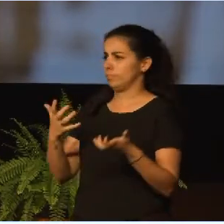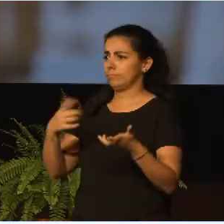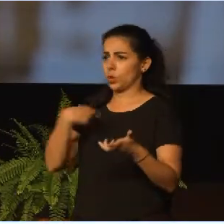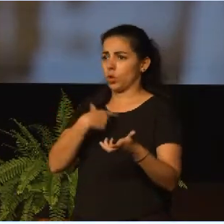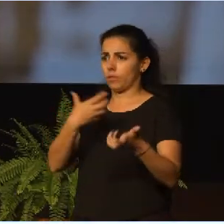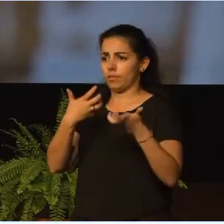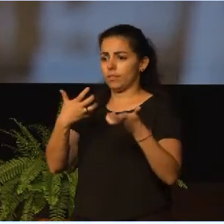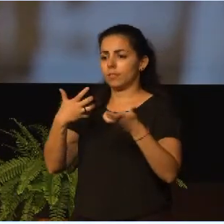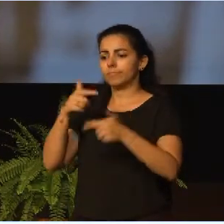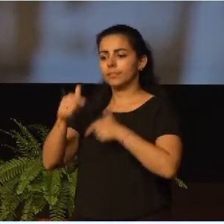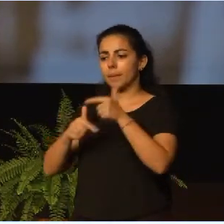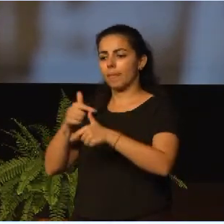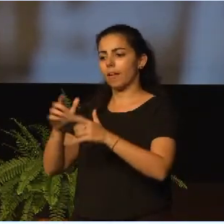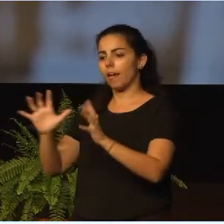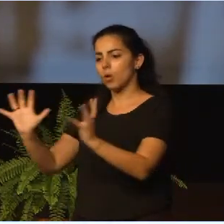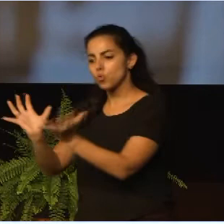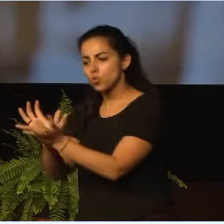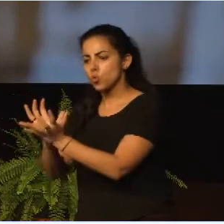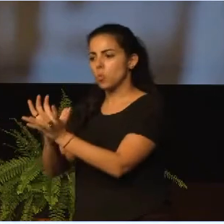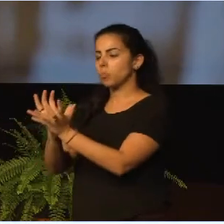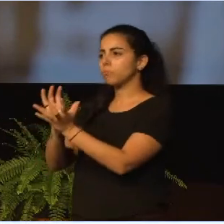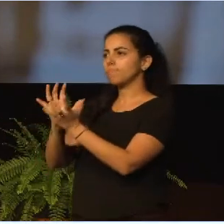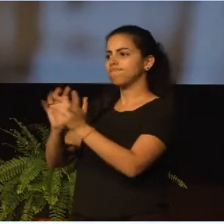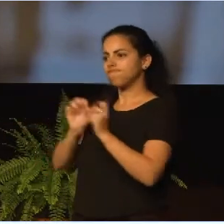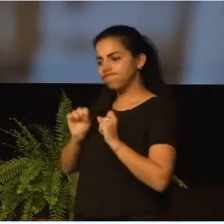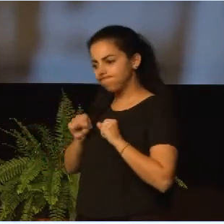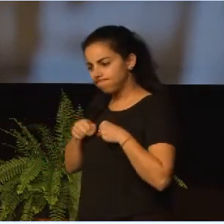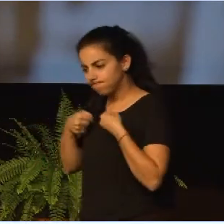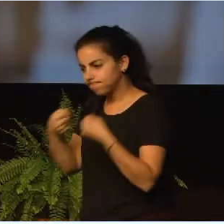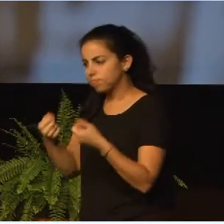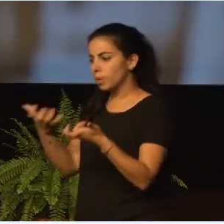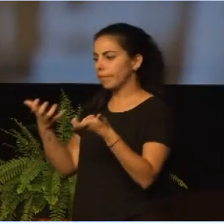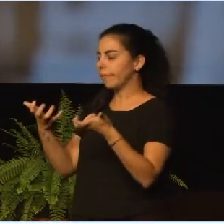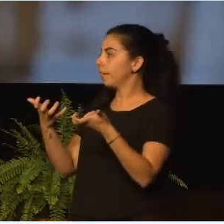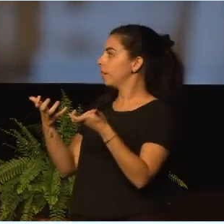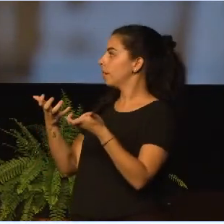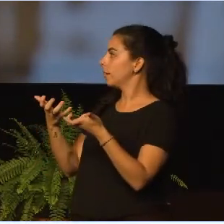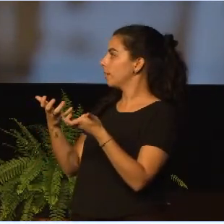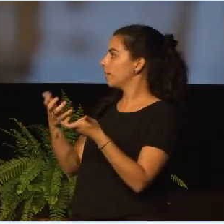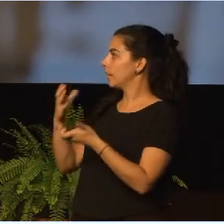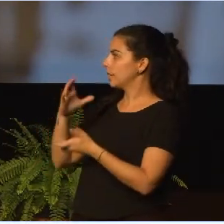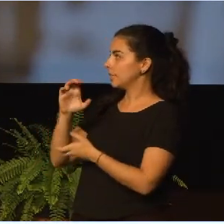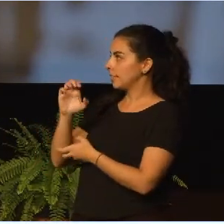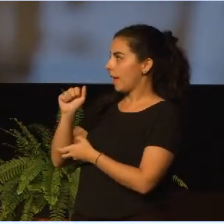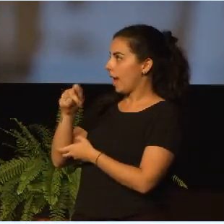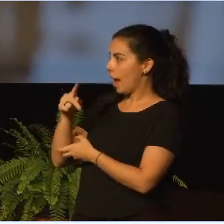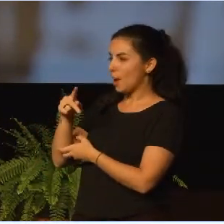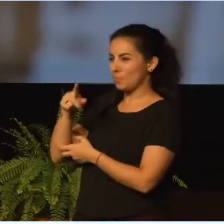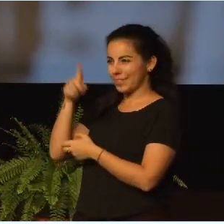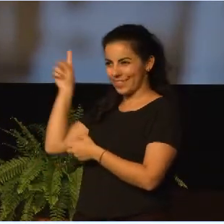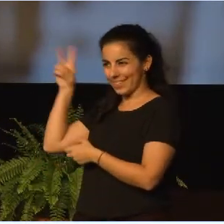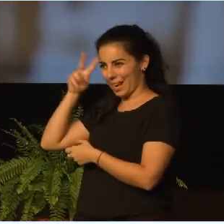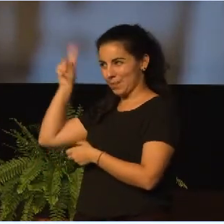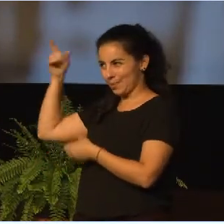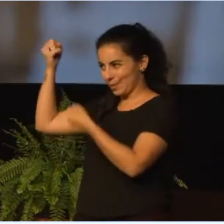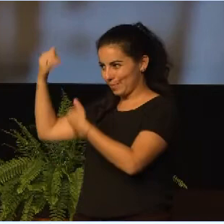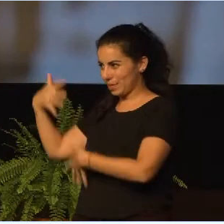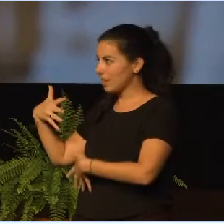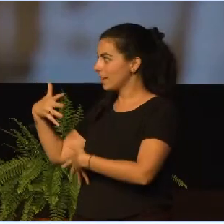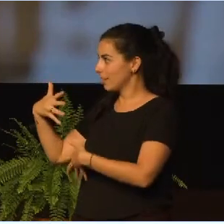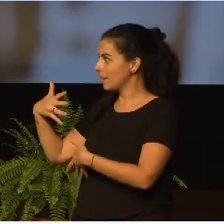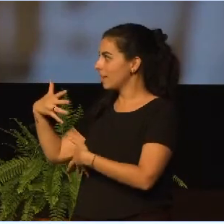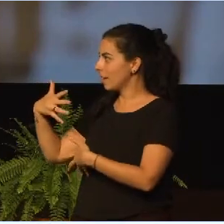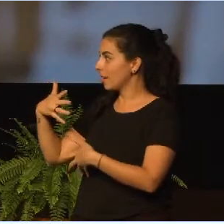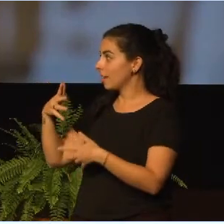equipe 100% dedicada. A gente queria ter a redução da CEAP, e vocês vão ouvir isso ainda e vocês vão lembrar da gente. Quando a CEAP reduzir